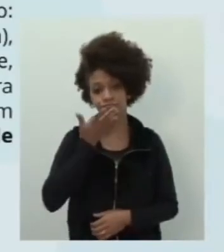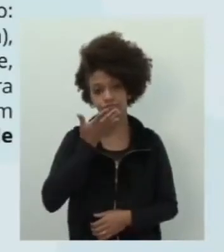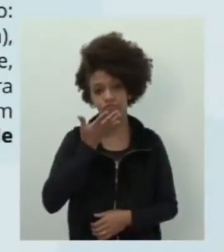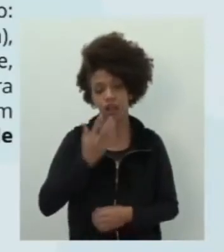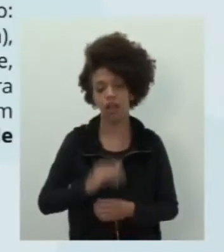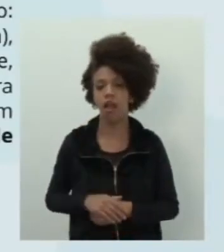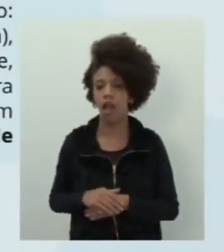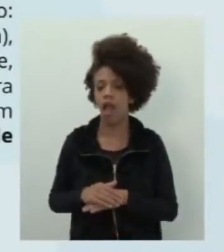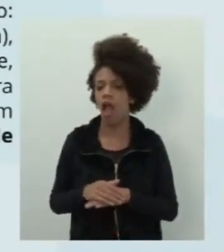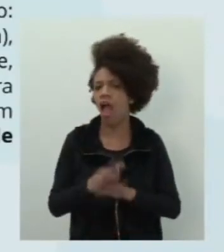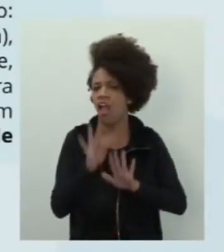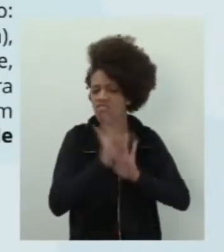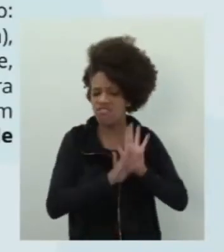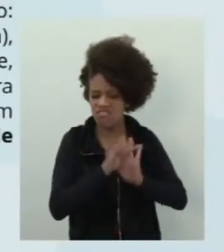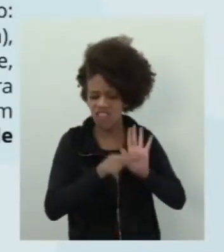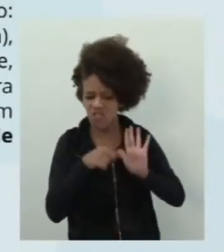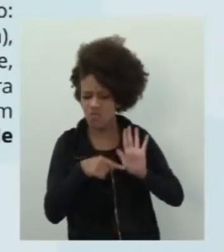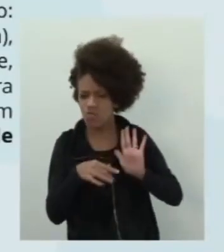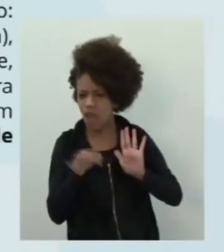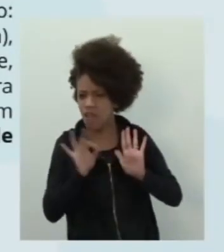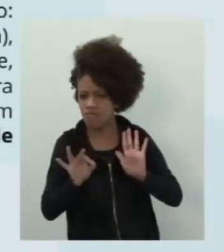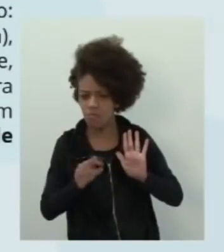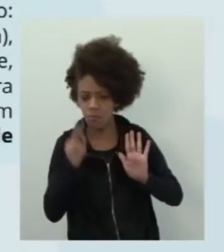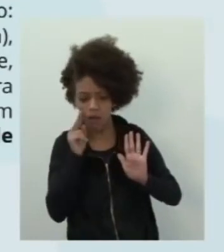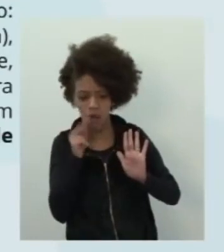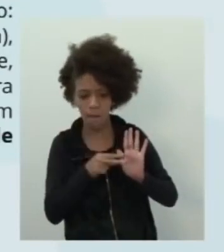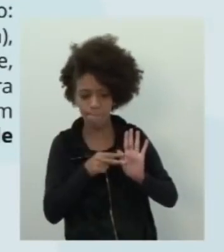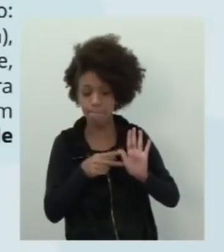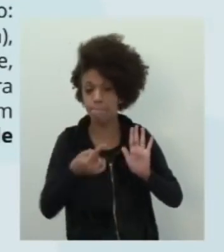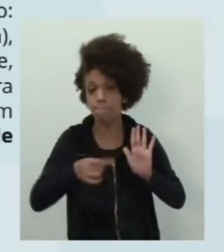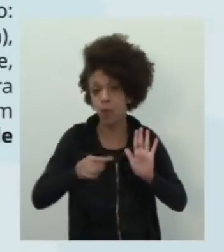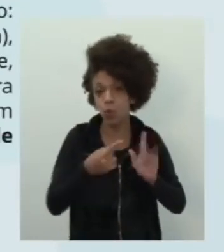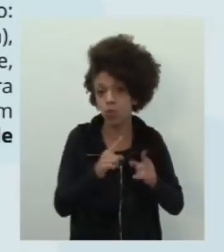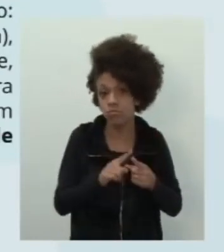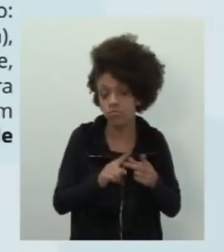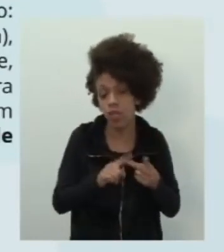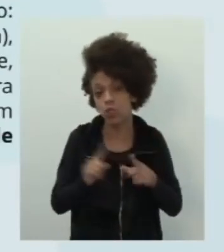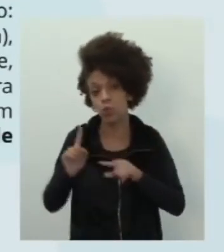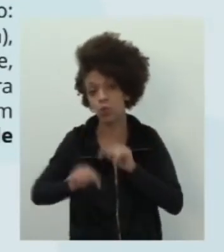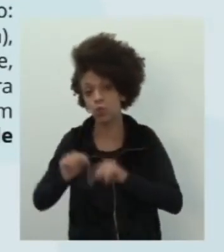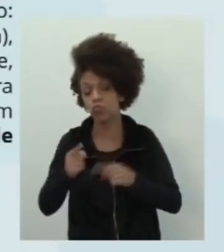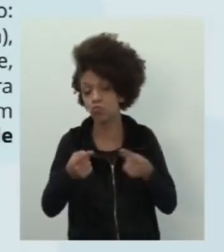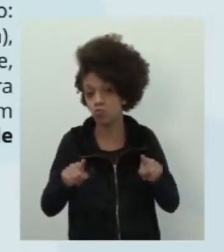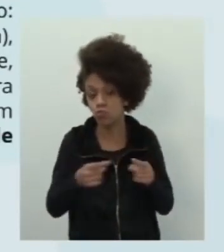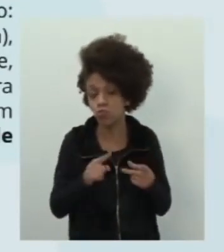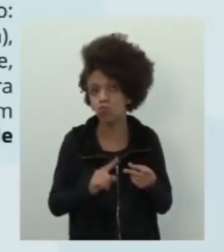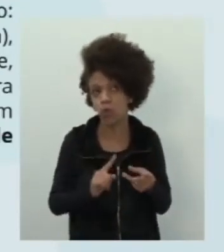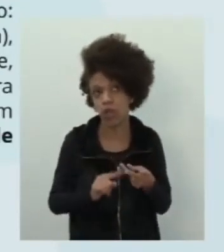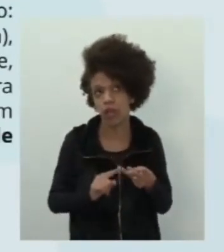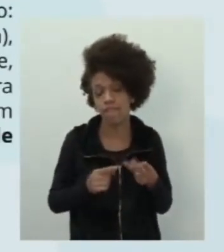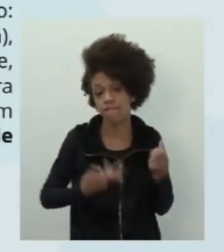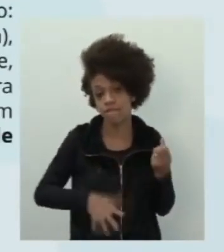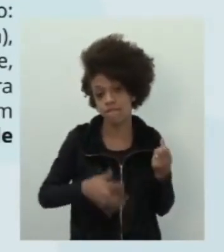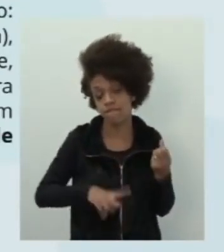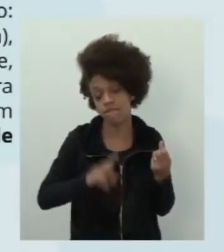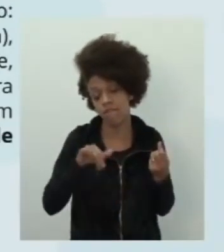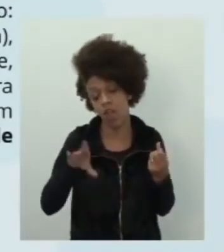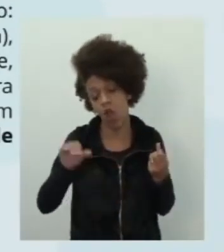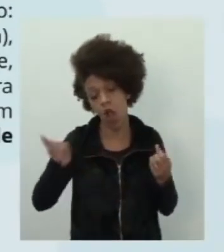nos depararmos com termos como música, instrumentos musicais, viola,